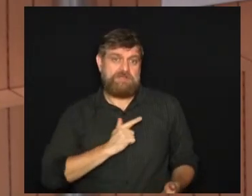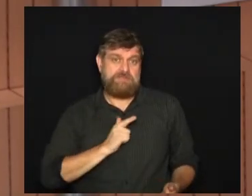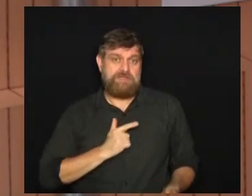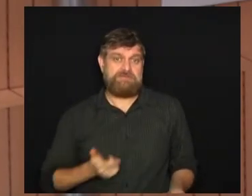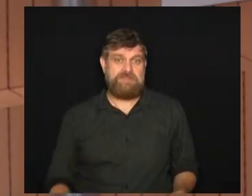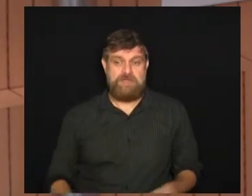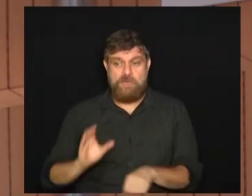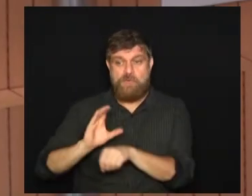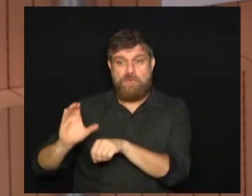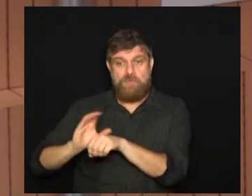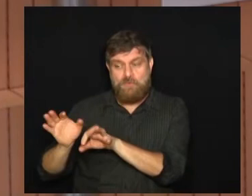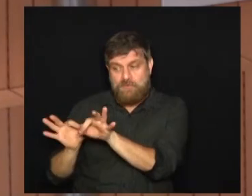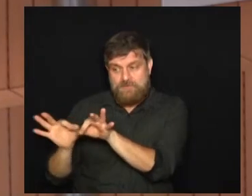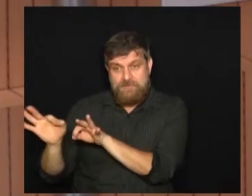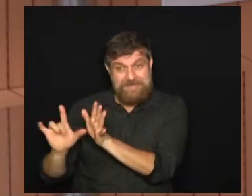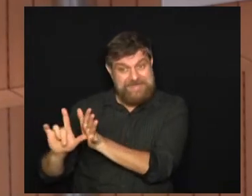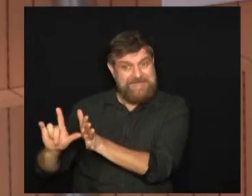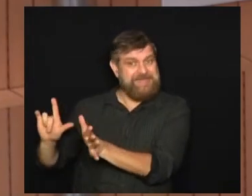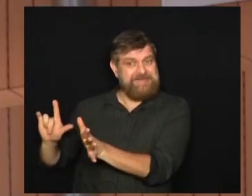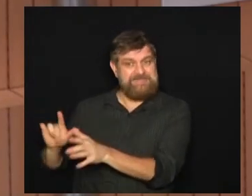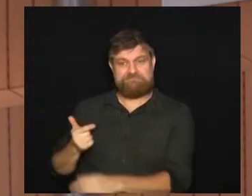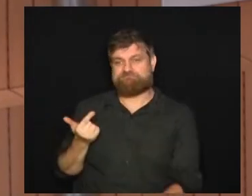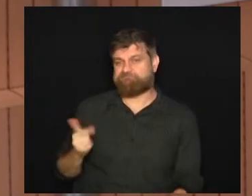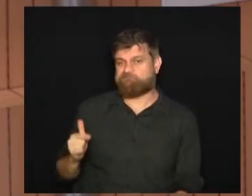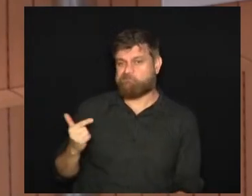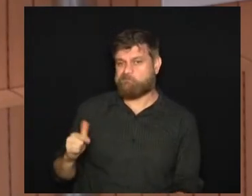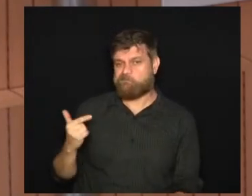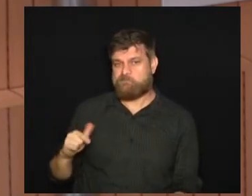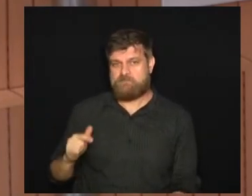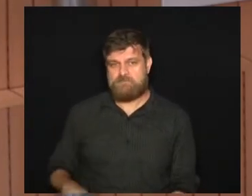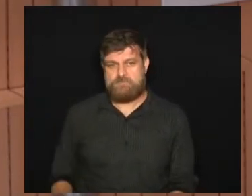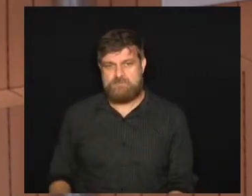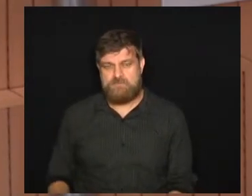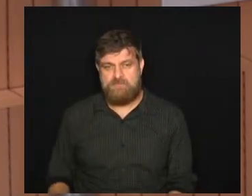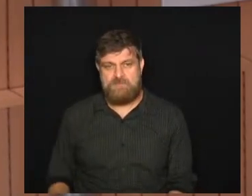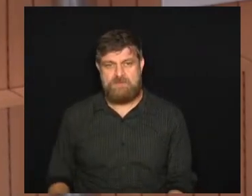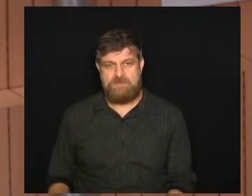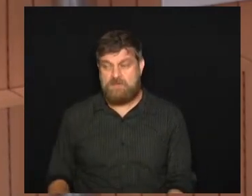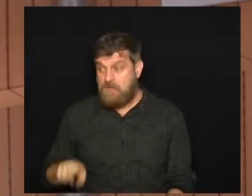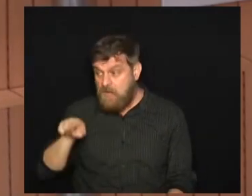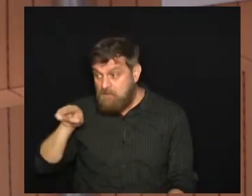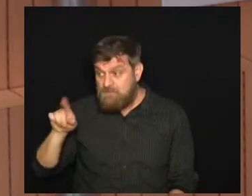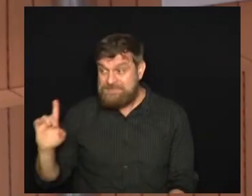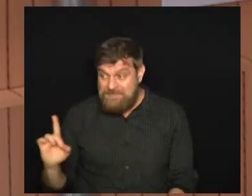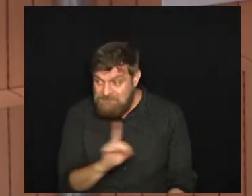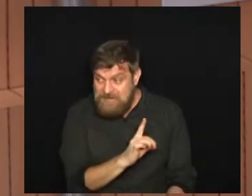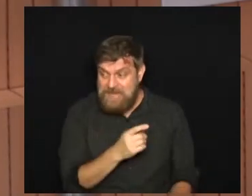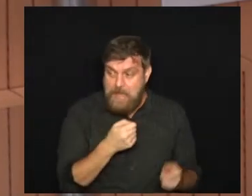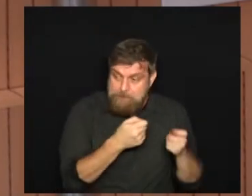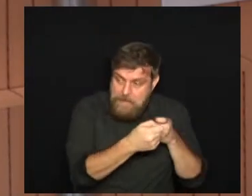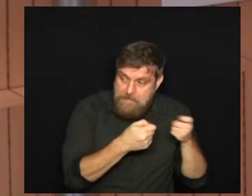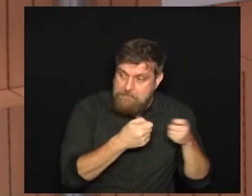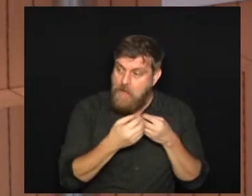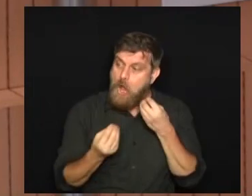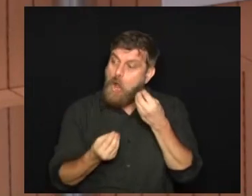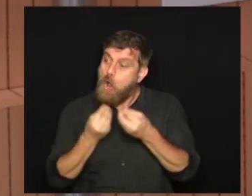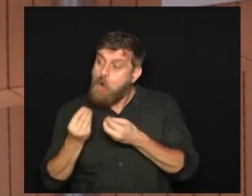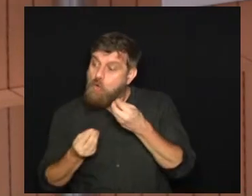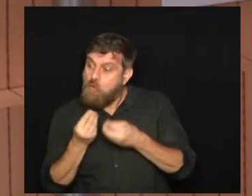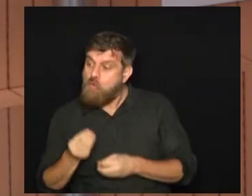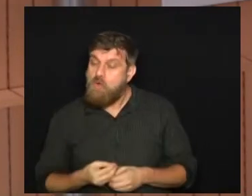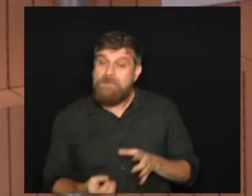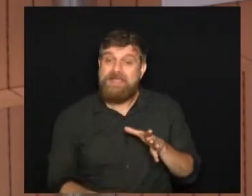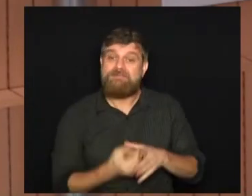para prepará-los, sabe? Expandir, você vai ser empregado, então qual o tipo de